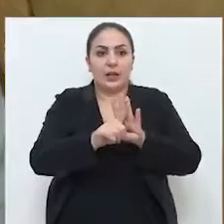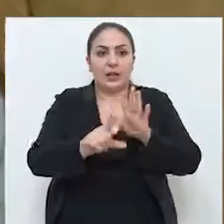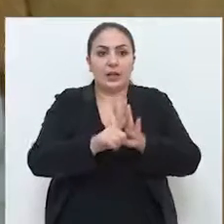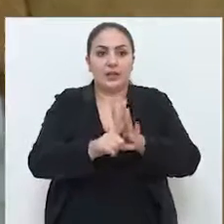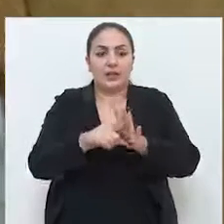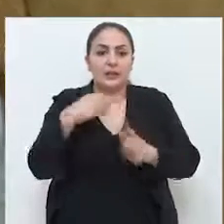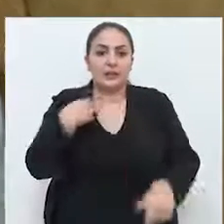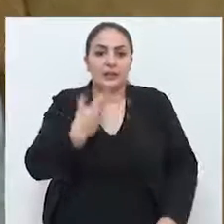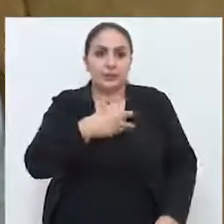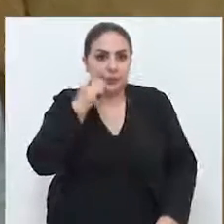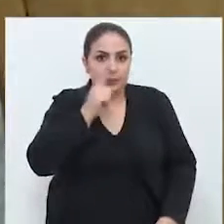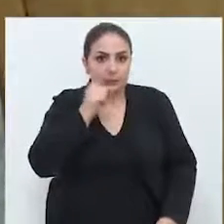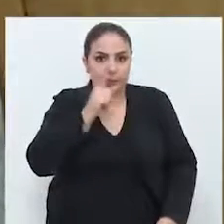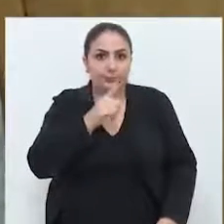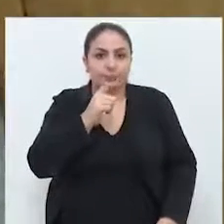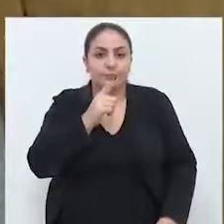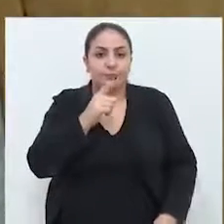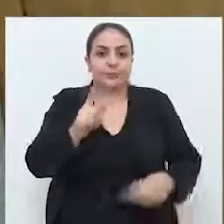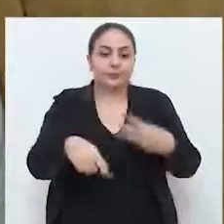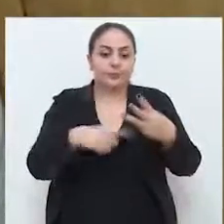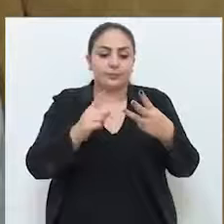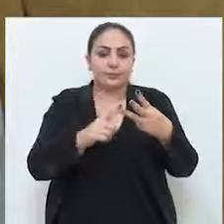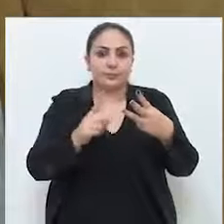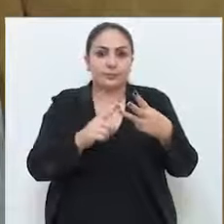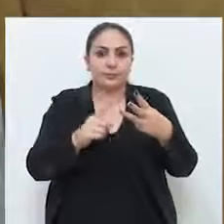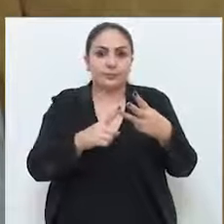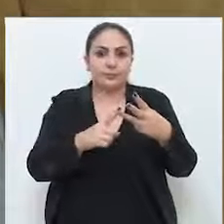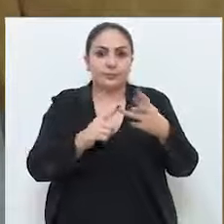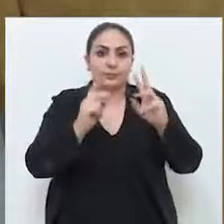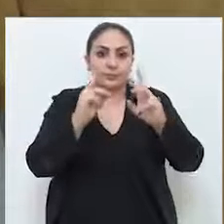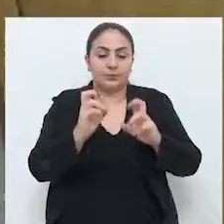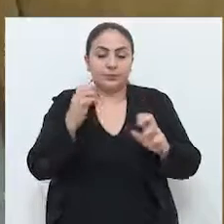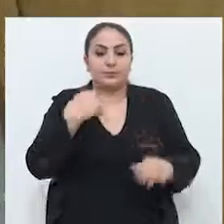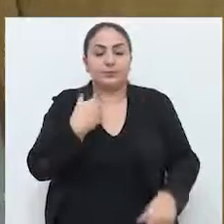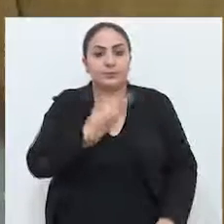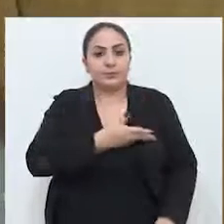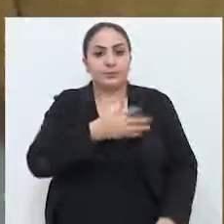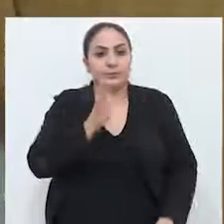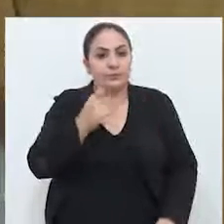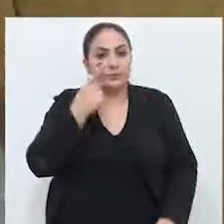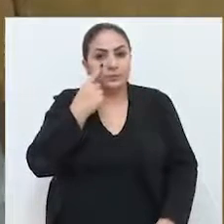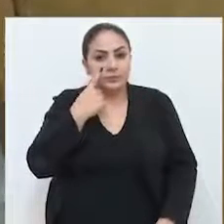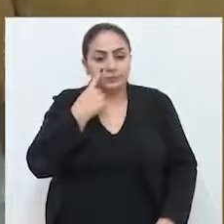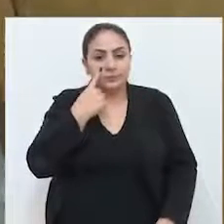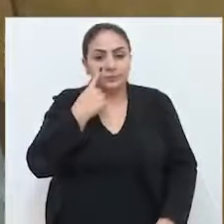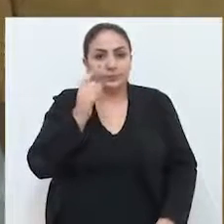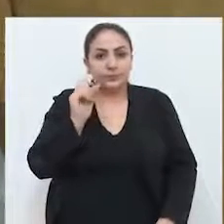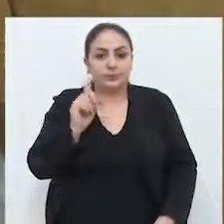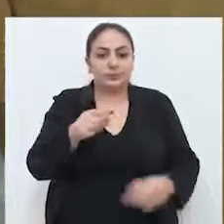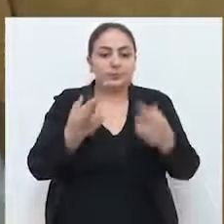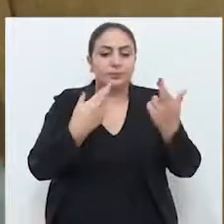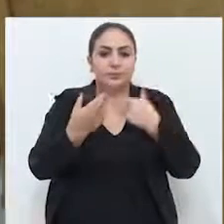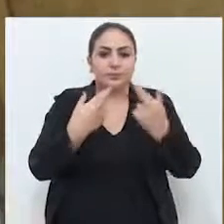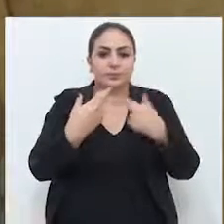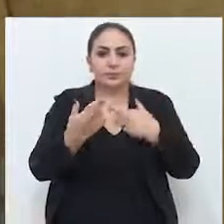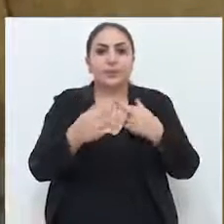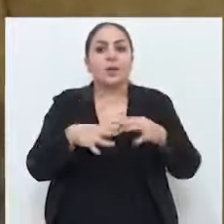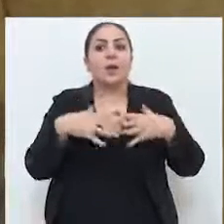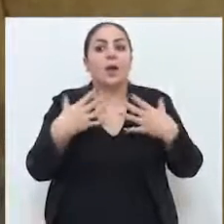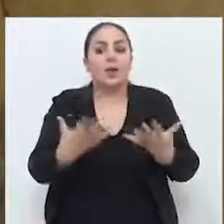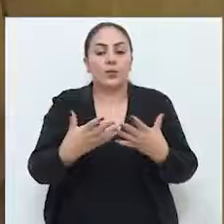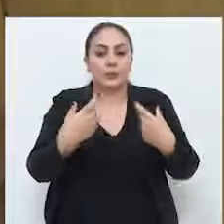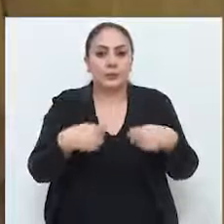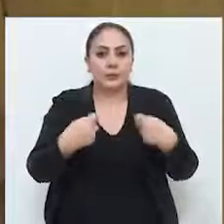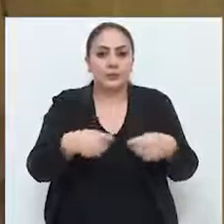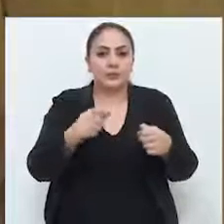na lei também que a gente vai conseguir. E uma terceira questão que já foi levantada é com relação a